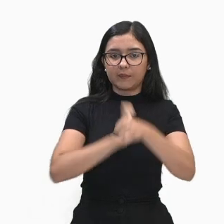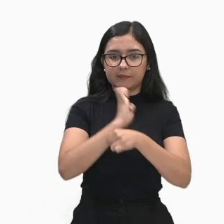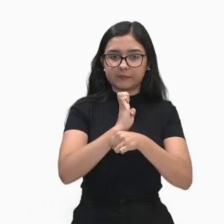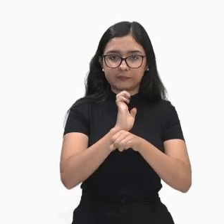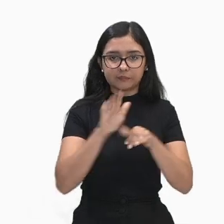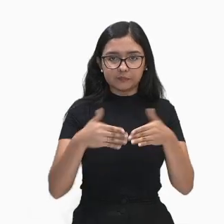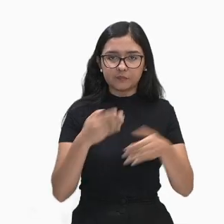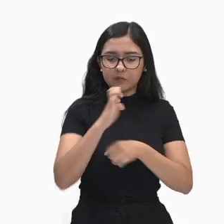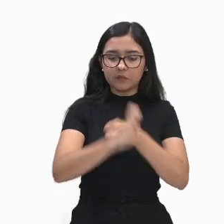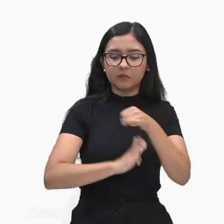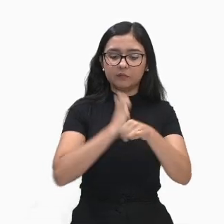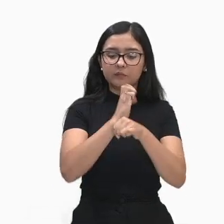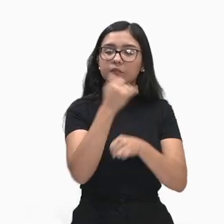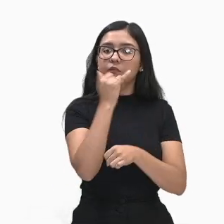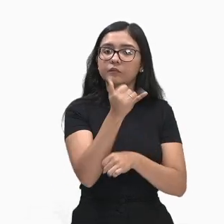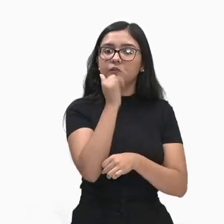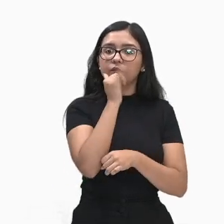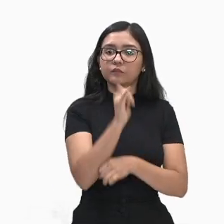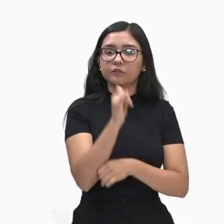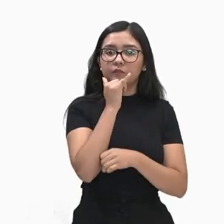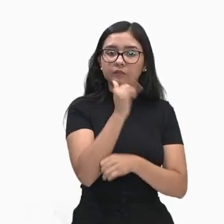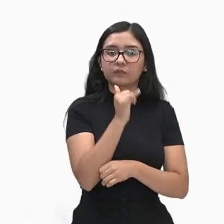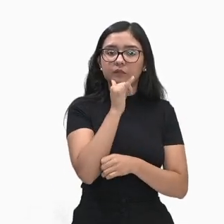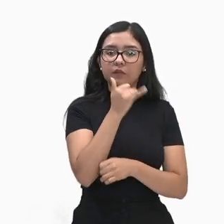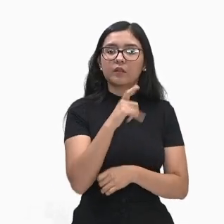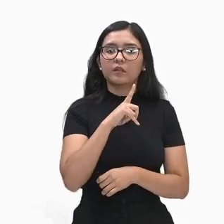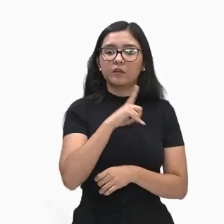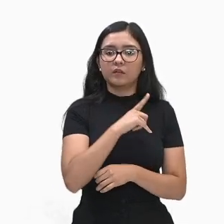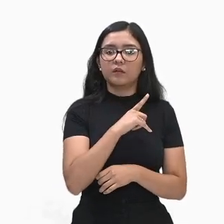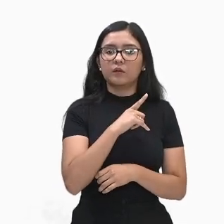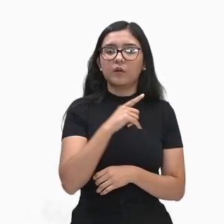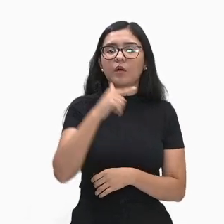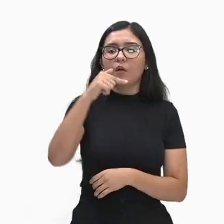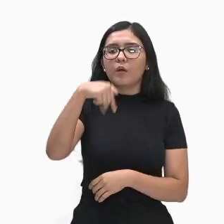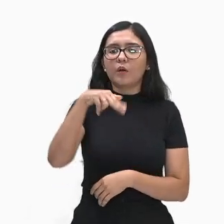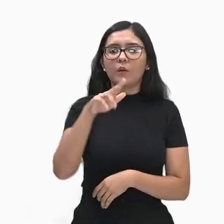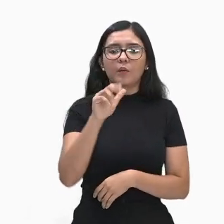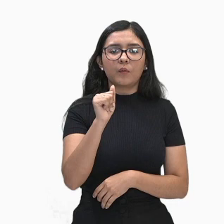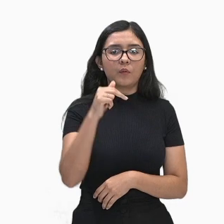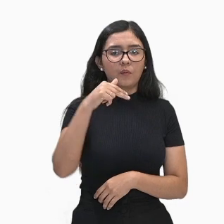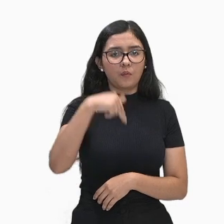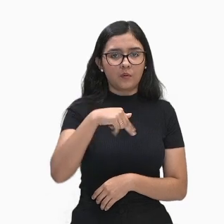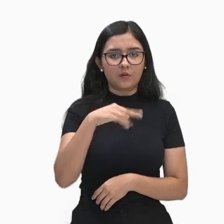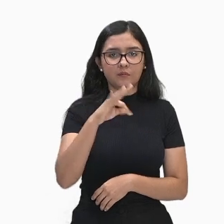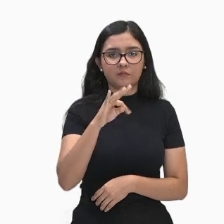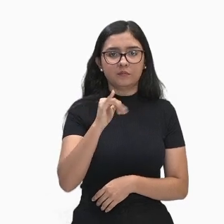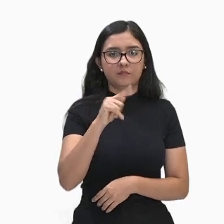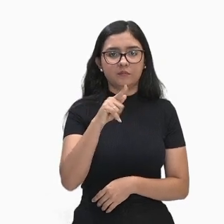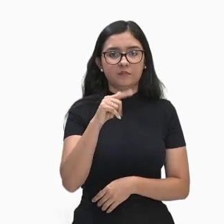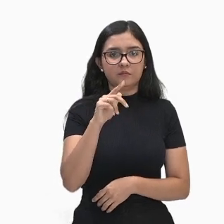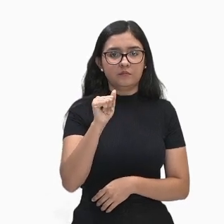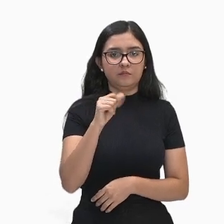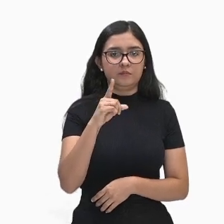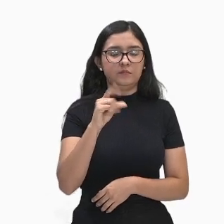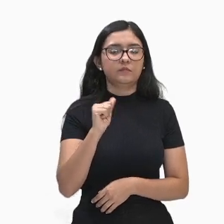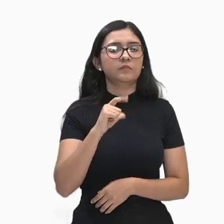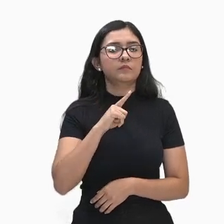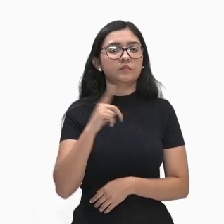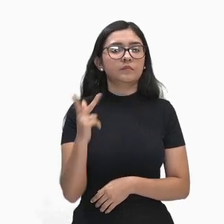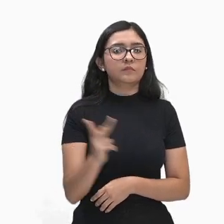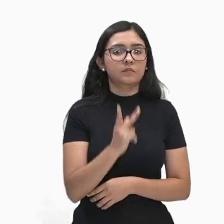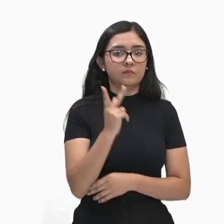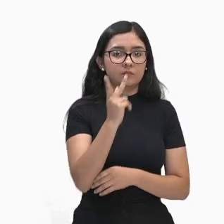carga elétrica ela é quantizada. Ou seja, ela só existe em valores que